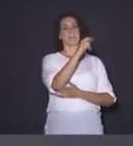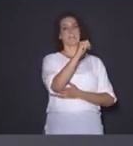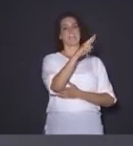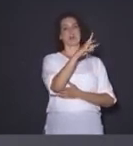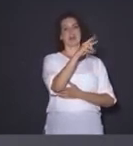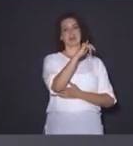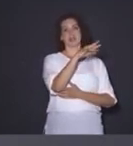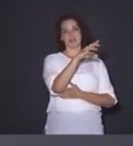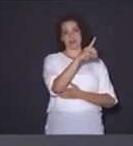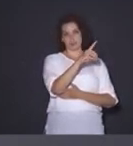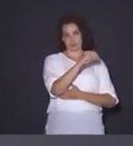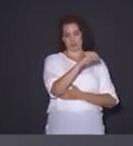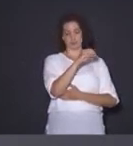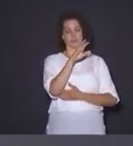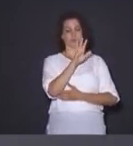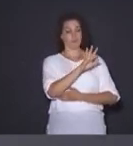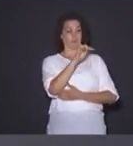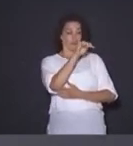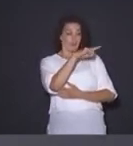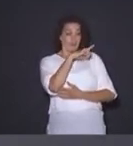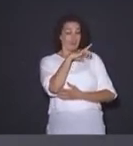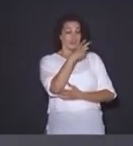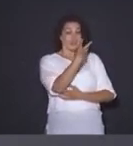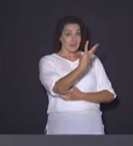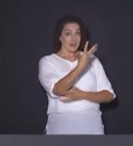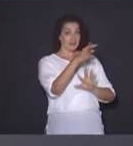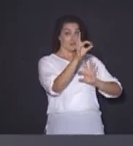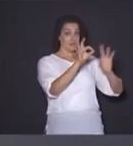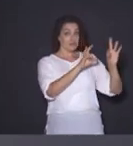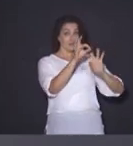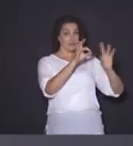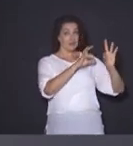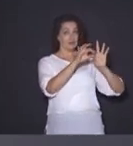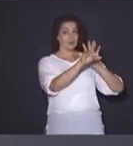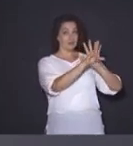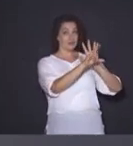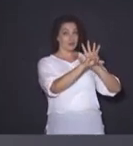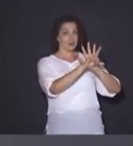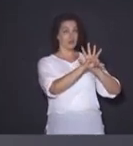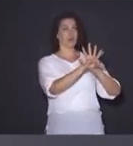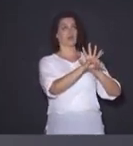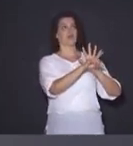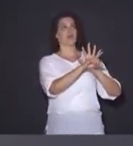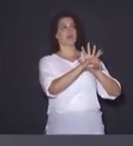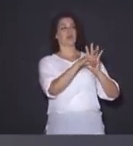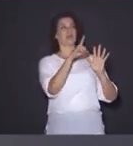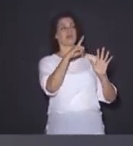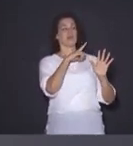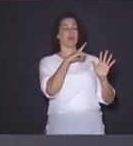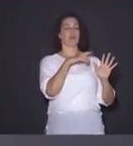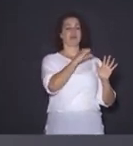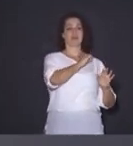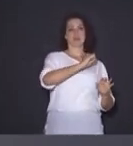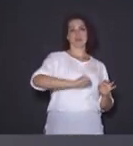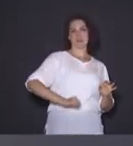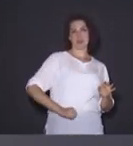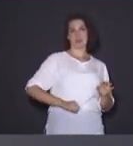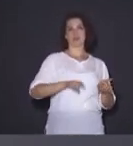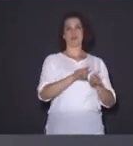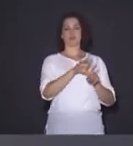tem três projetos de lei mais adiantado estado nela legislativo é na câmara e no senado é que